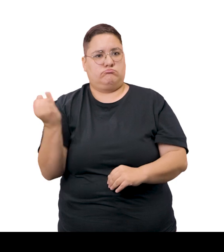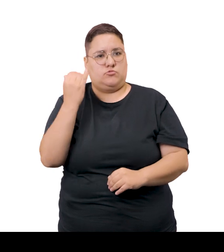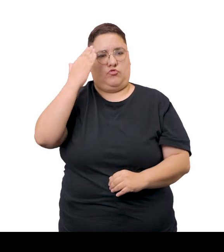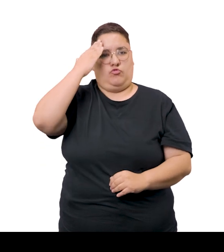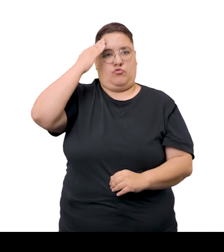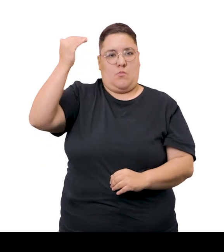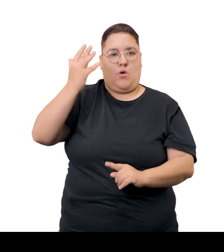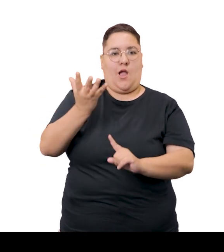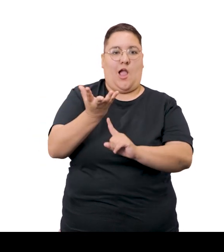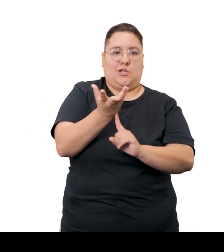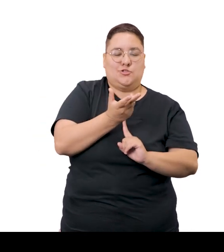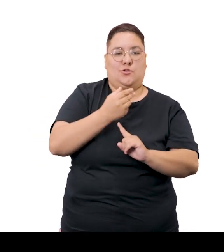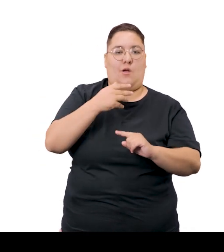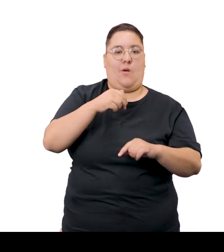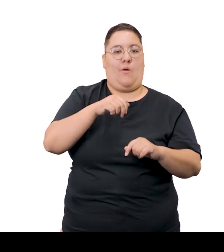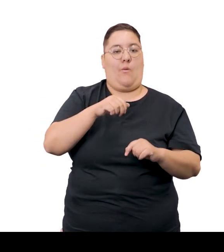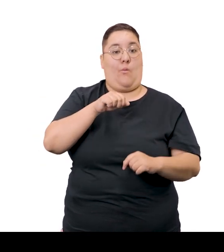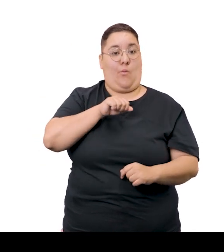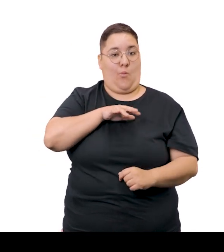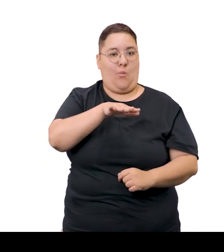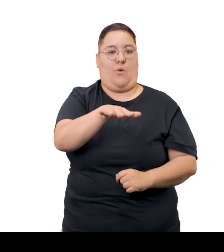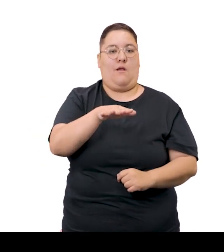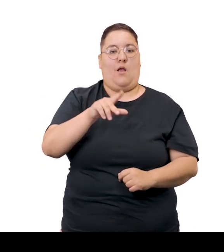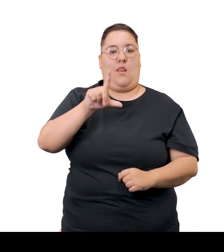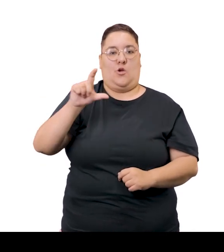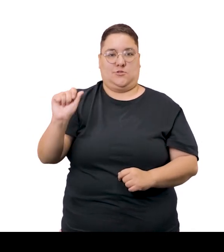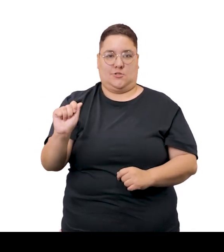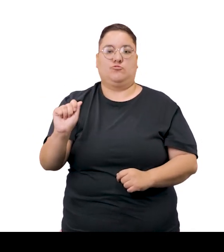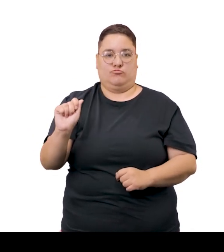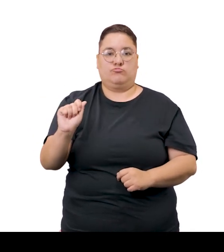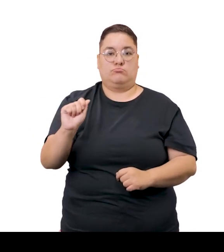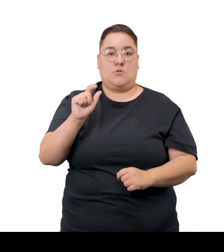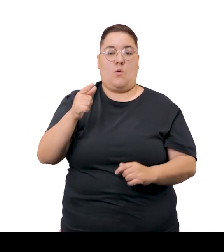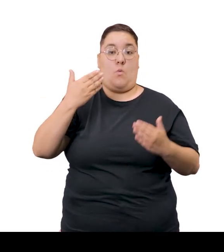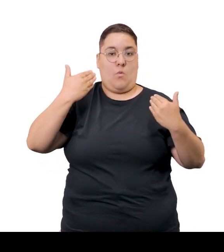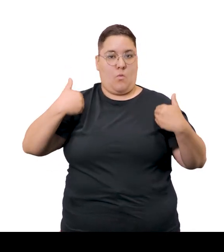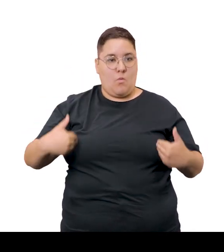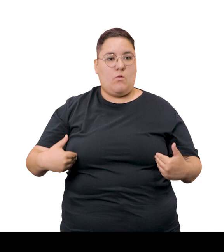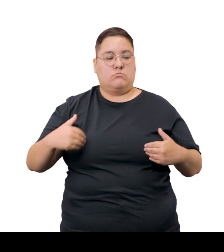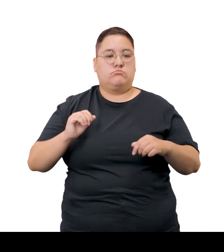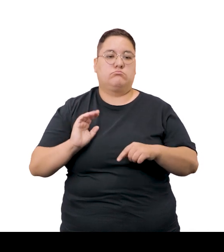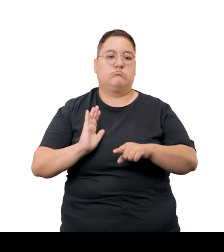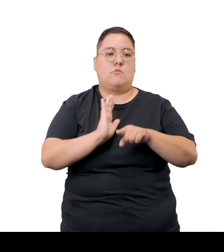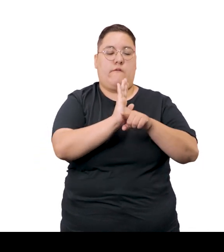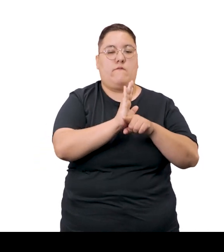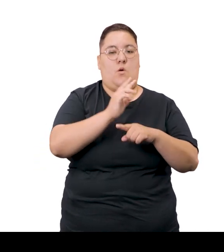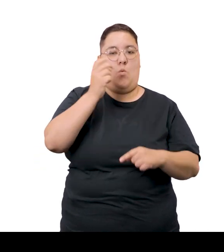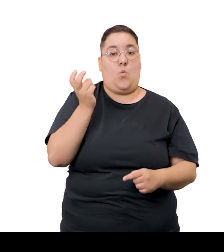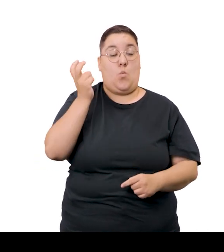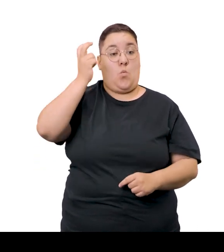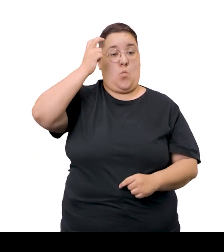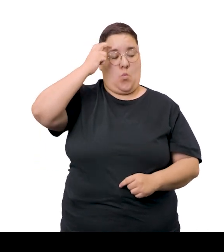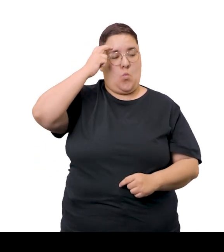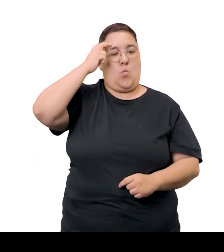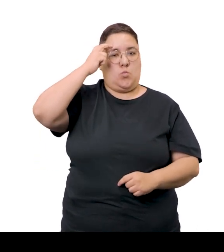cena artística queer de Los Angeles, usando seu corpo em defesa de uma cultura underground em ascensão.